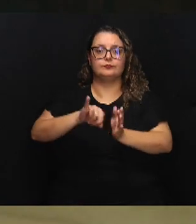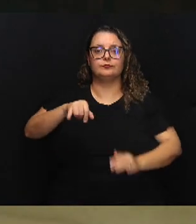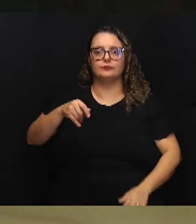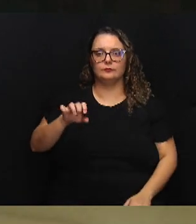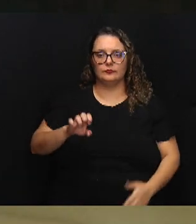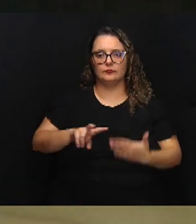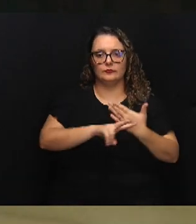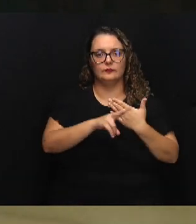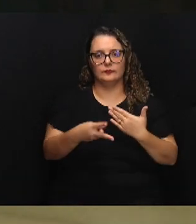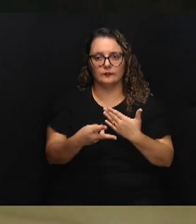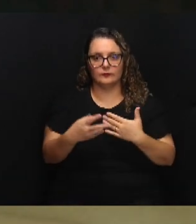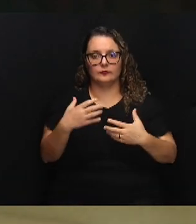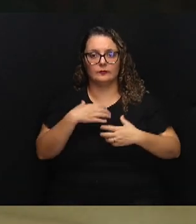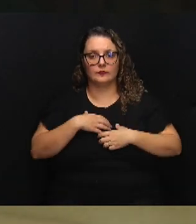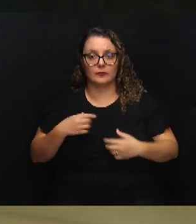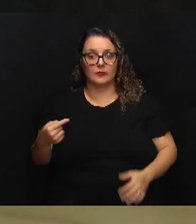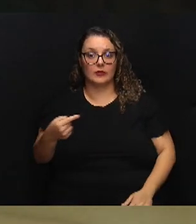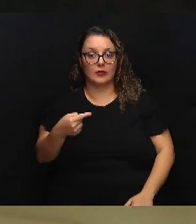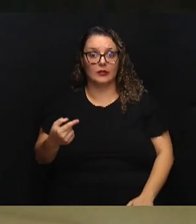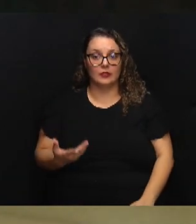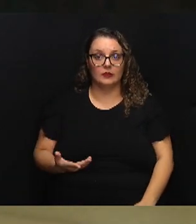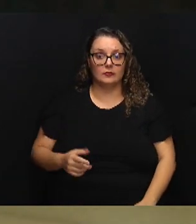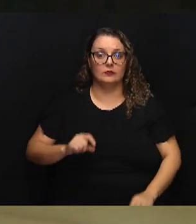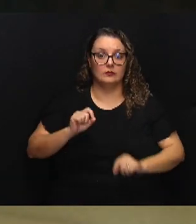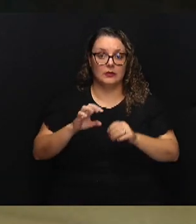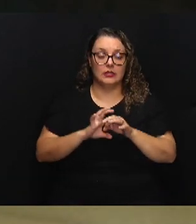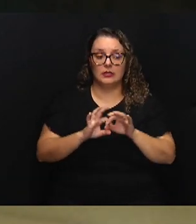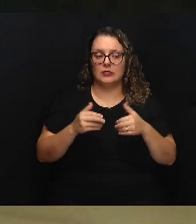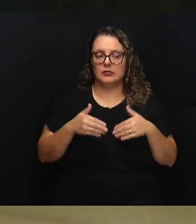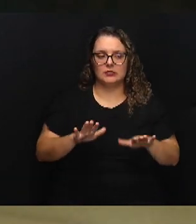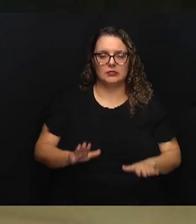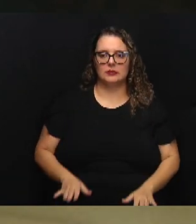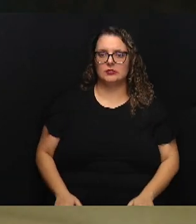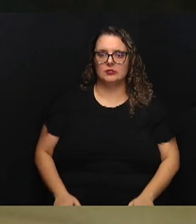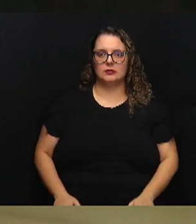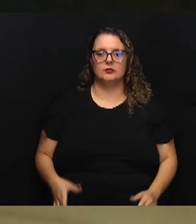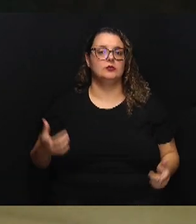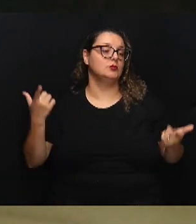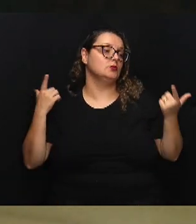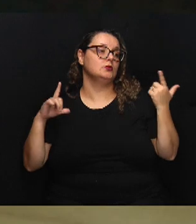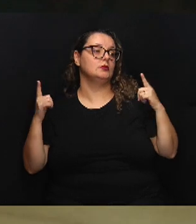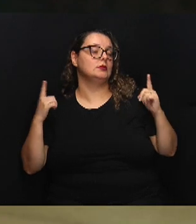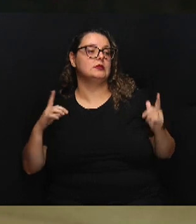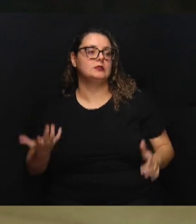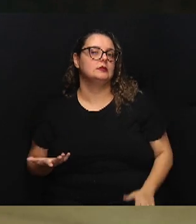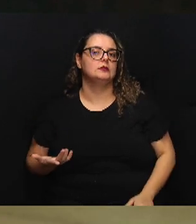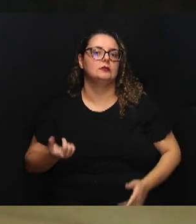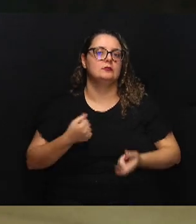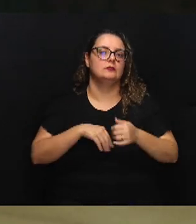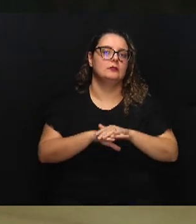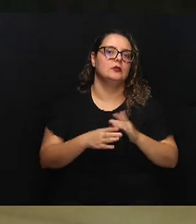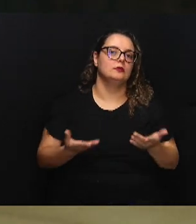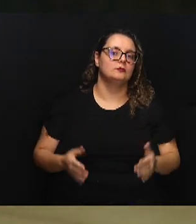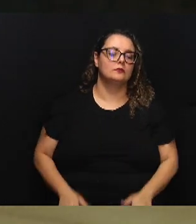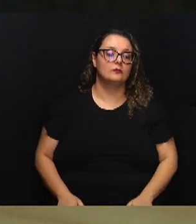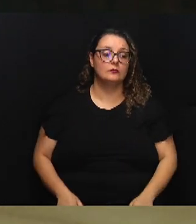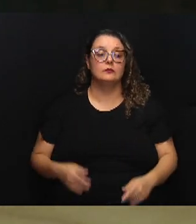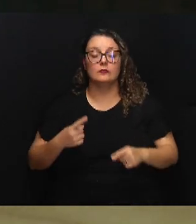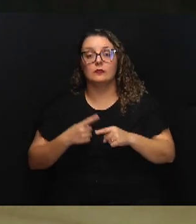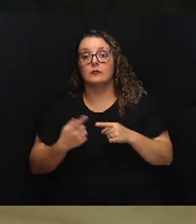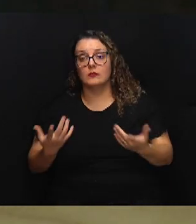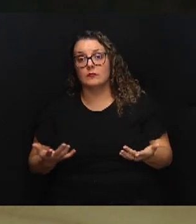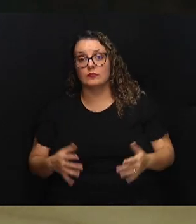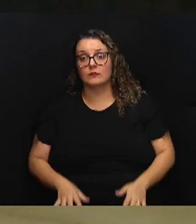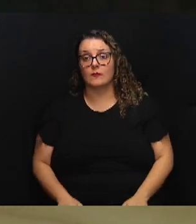emocional negativo, Josi, para quem abre mão do lazer para guardar dinheiro, né? Porque